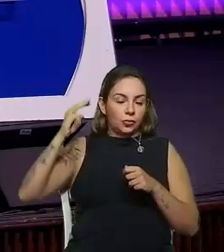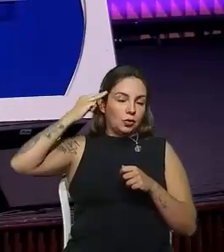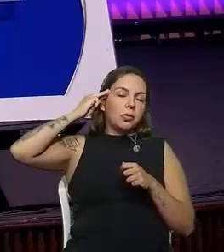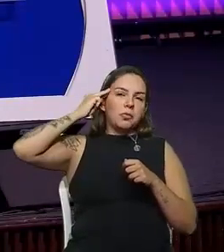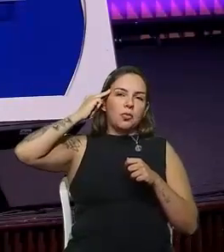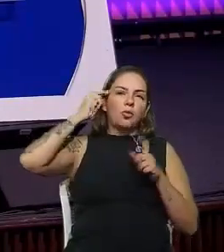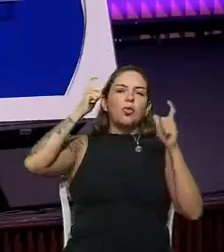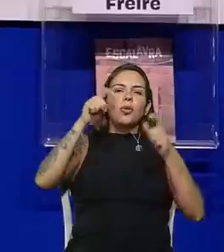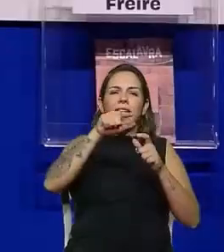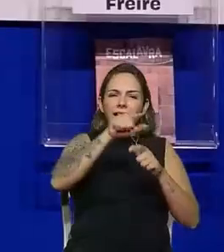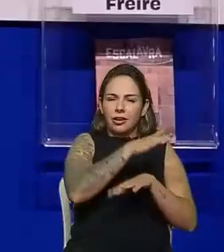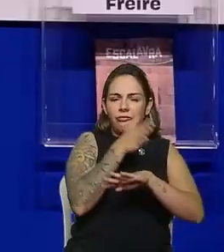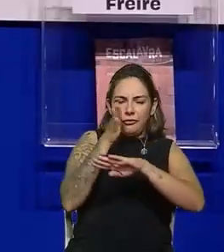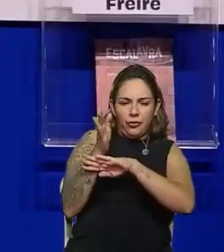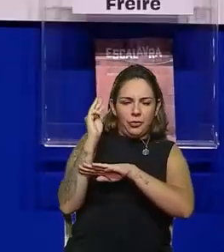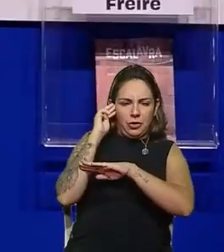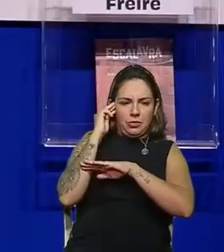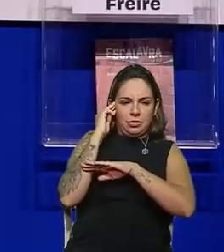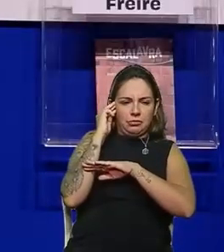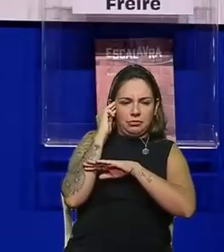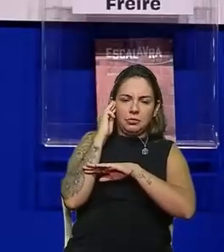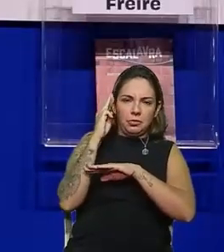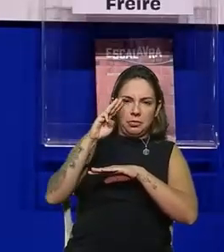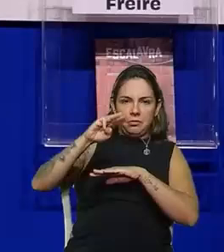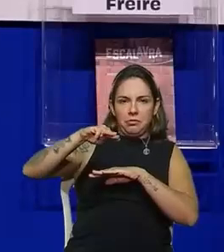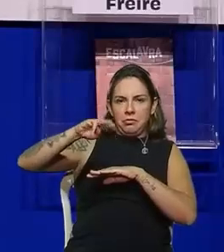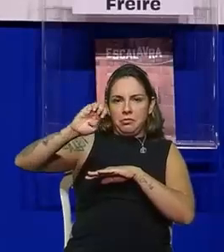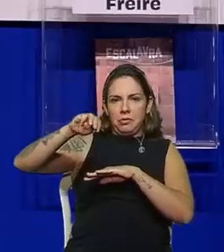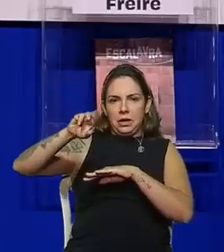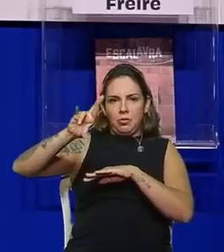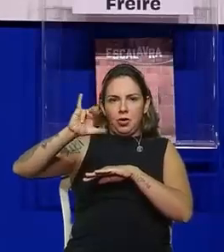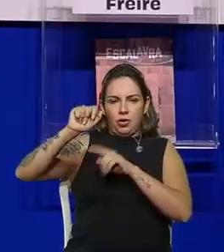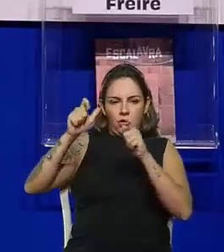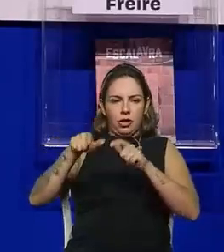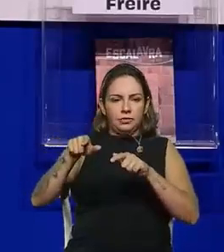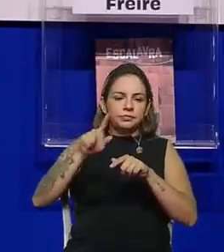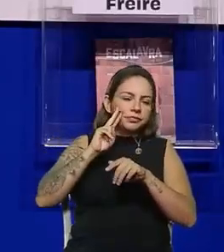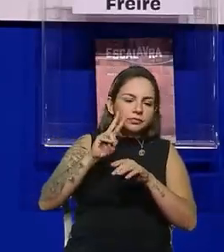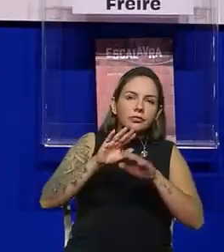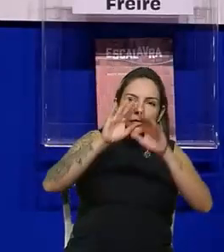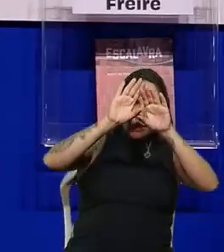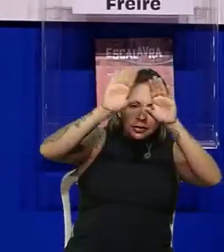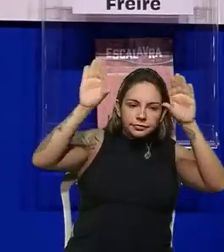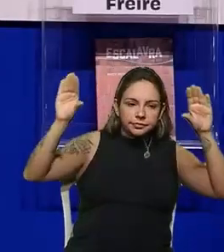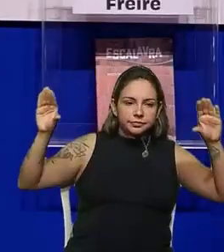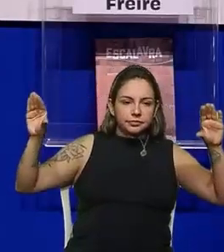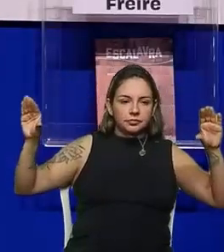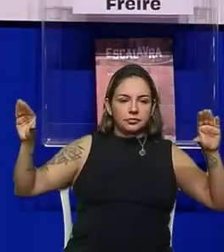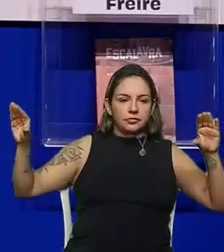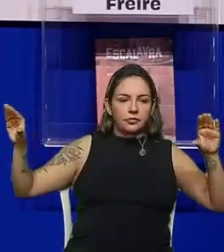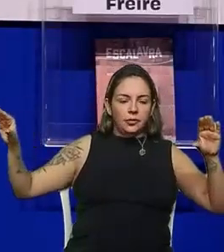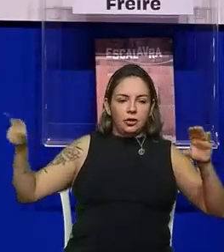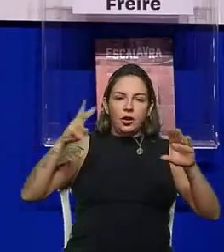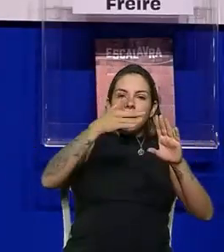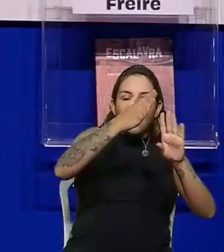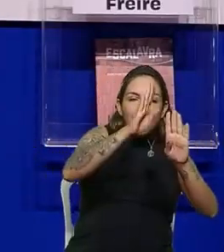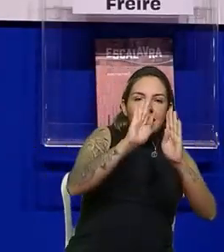Drummond, há aquele monumento na fachada do memorial, sim, que é como uma